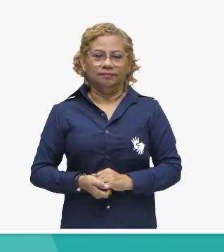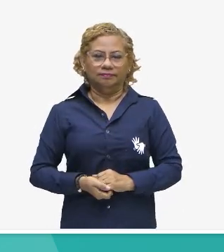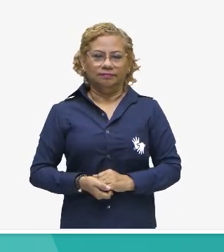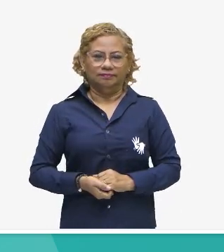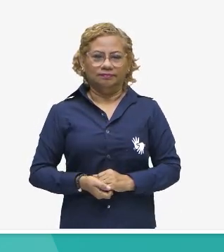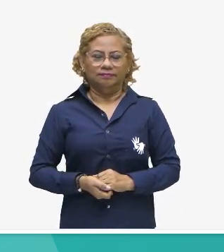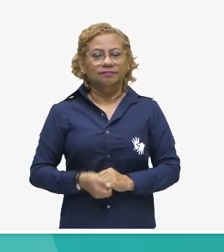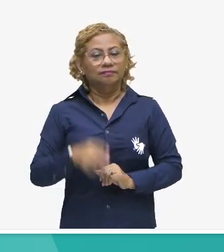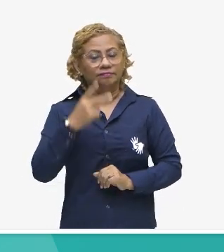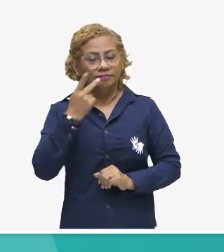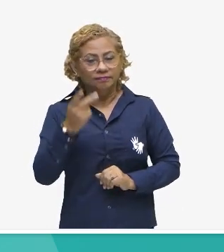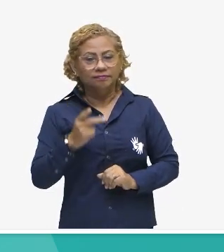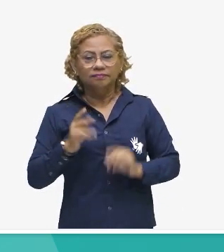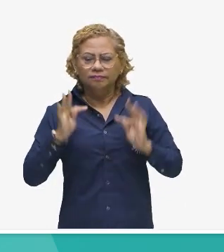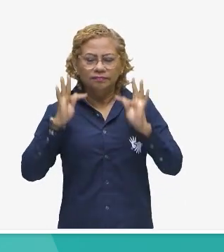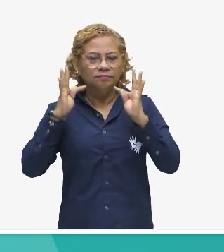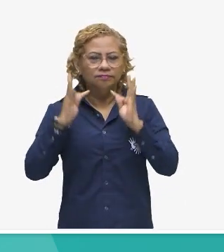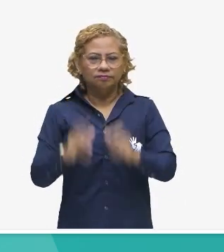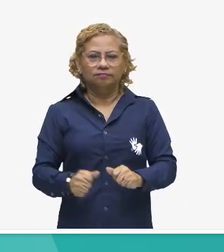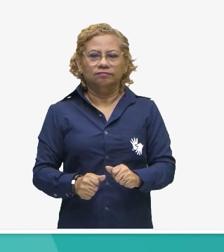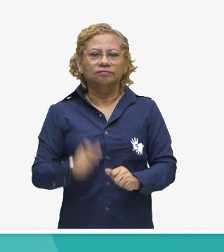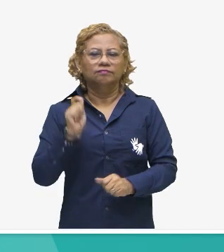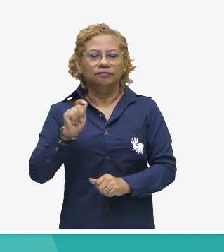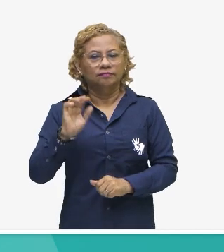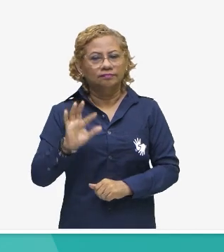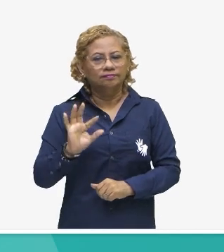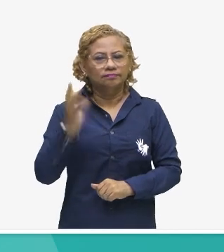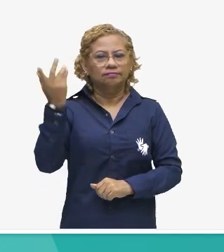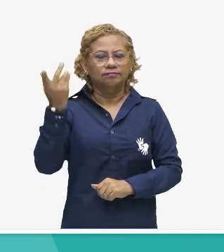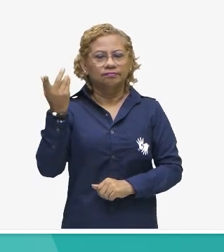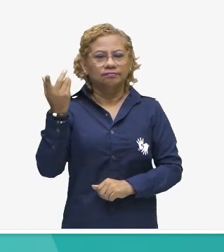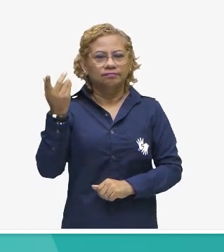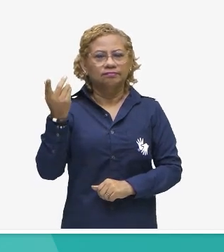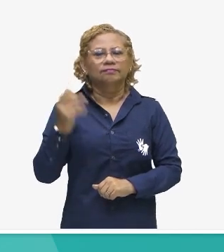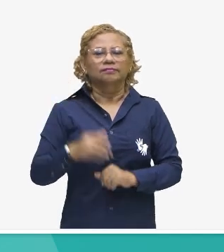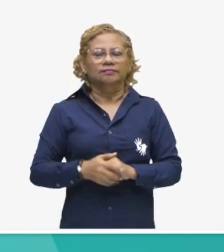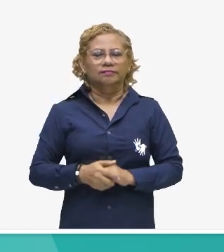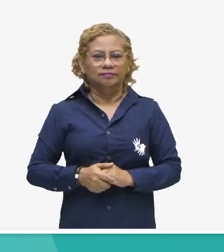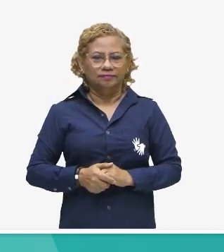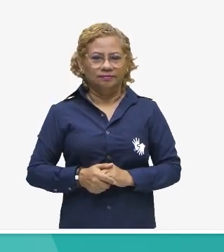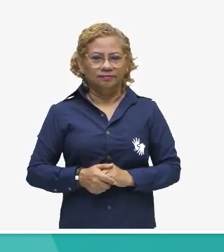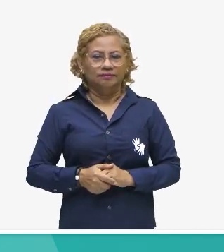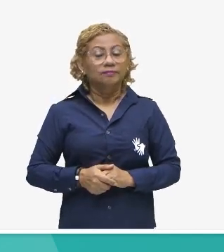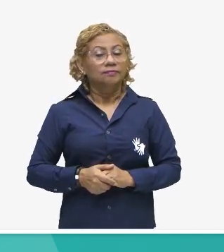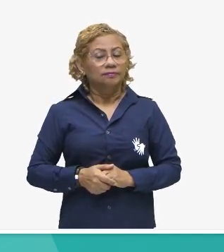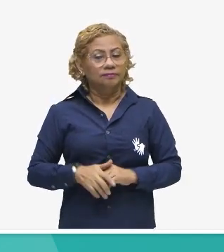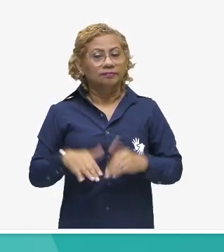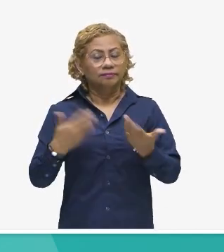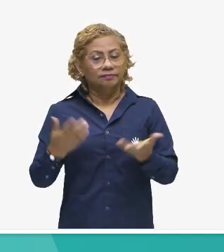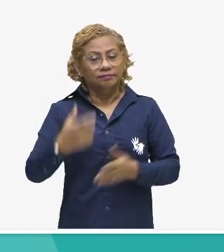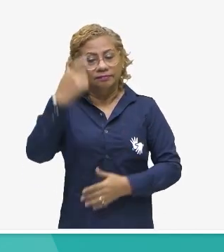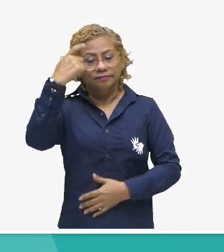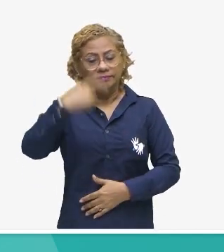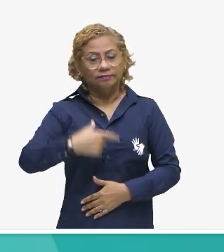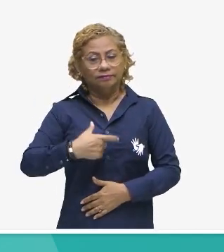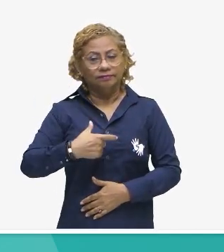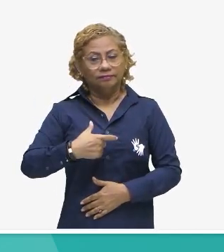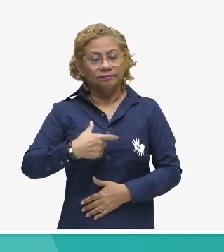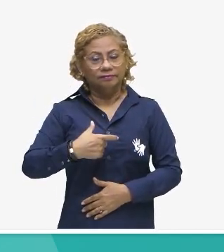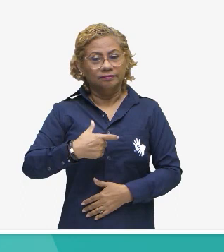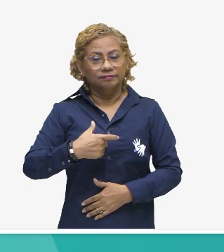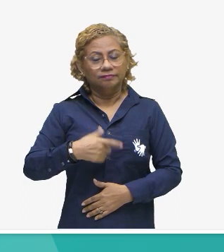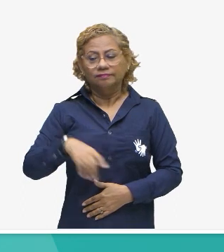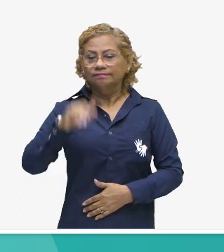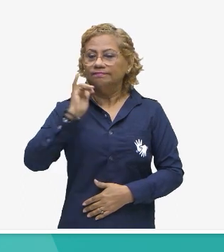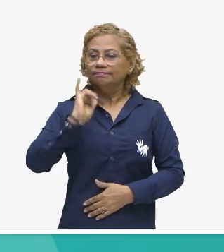as atividades que ele está fazendo. O narrador está contando essa história, então ele